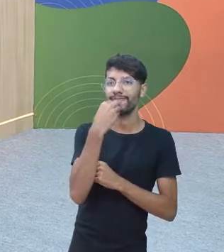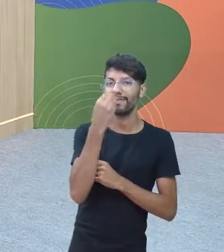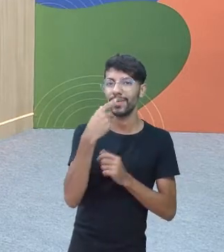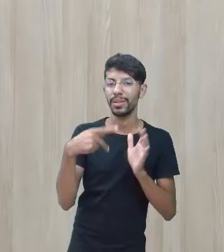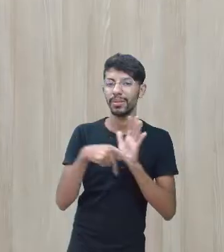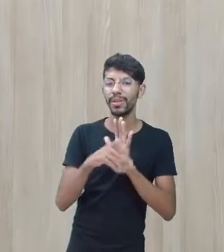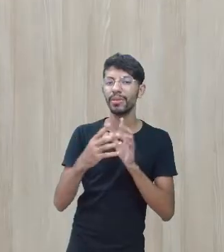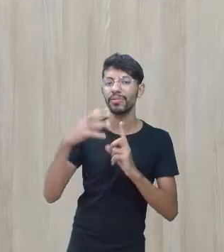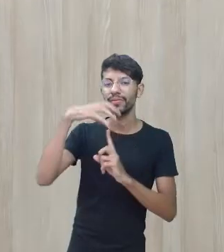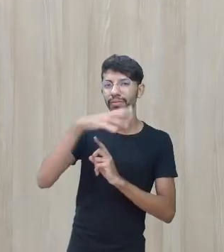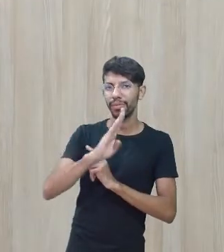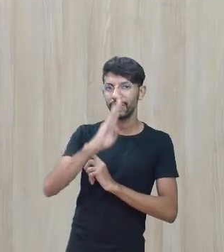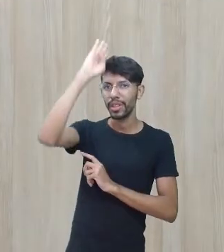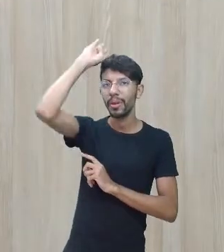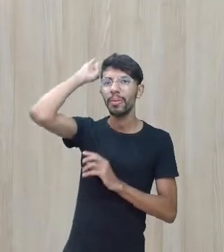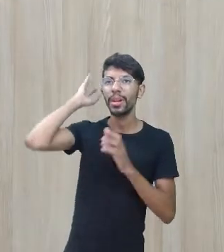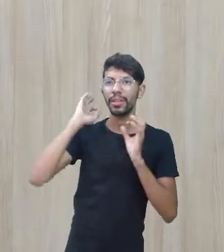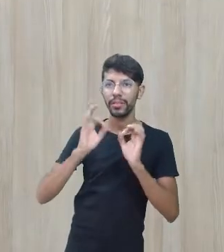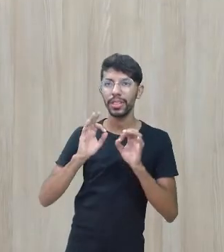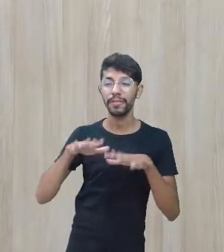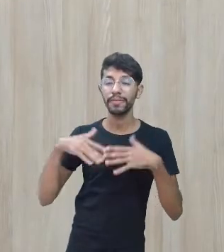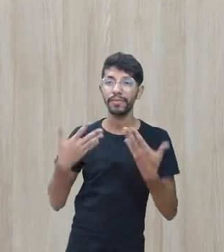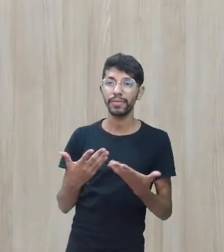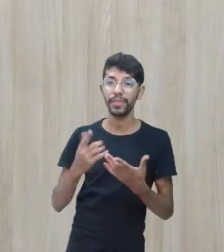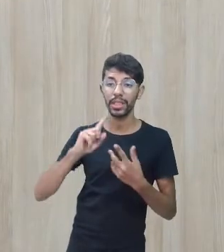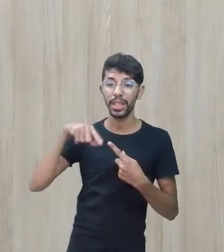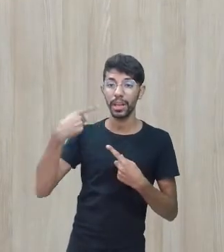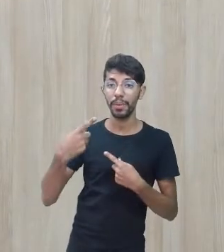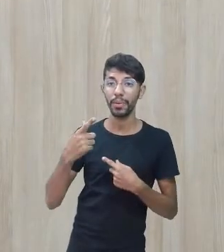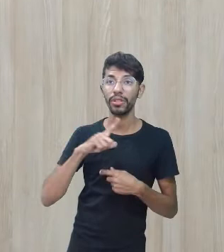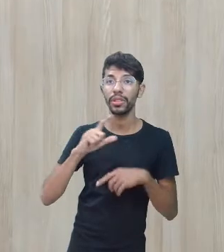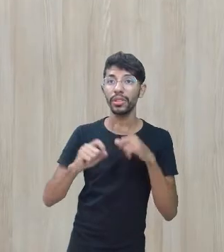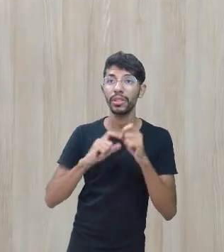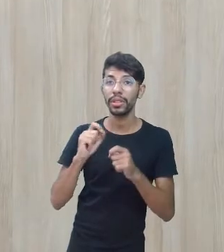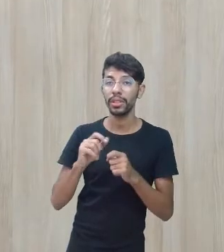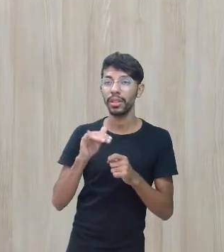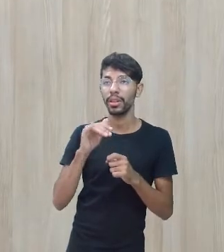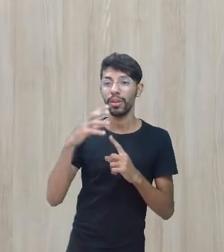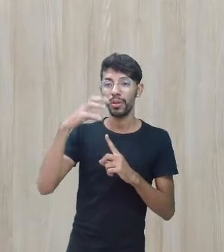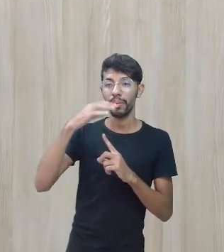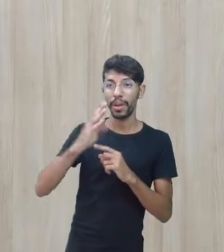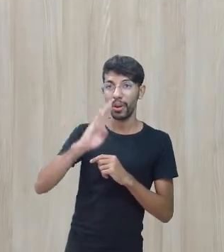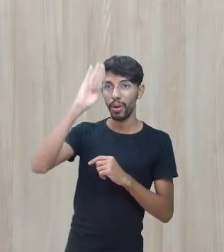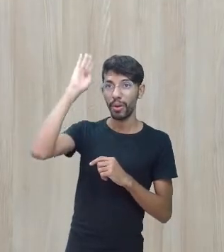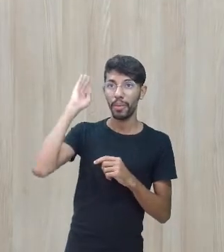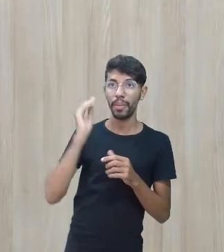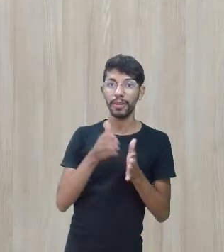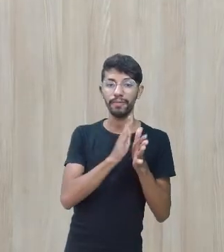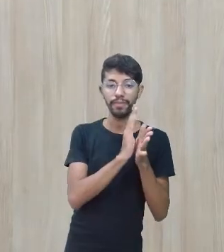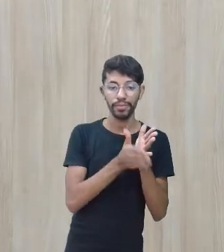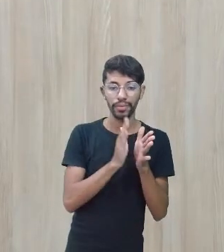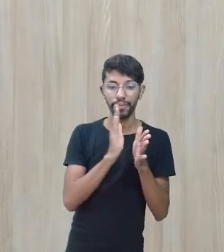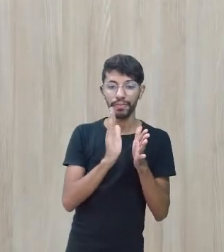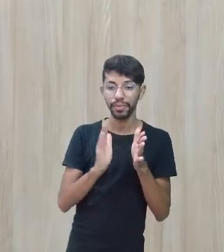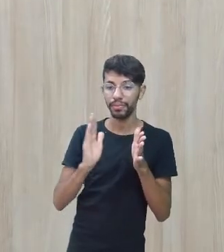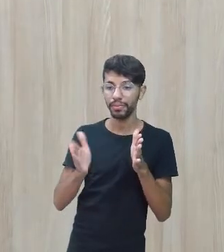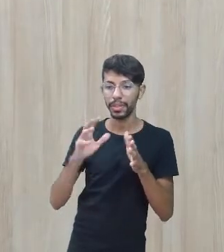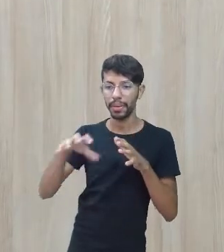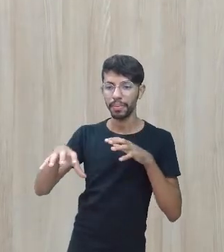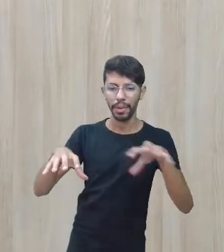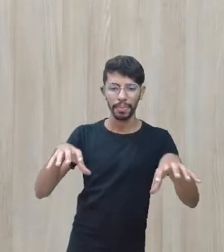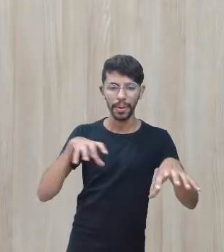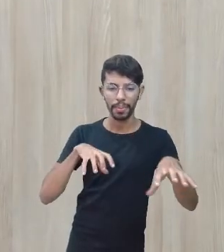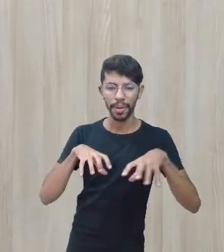Império Romano. Tá? Então depois daí a gente vai ver que o Império Romano vai ser esfacelado, dividido em vários reinos